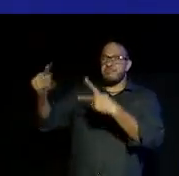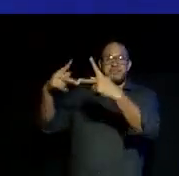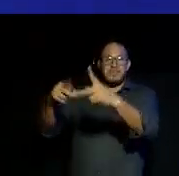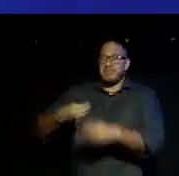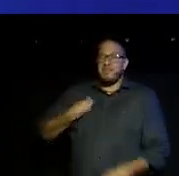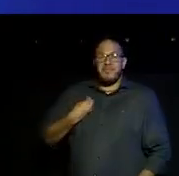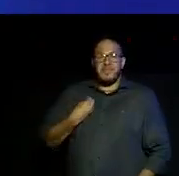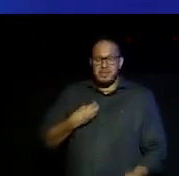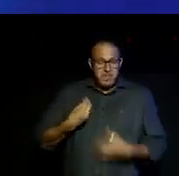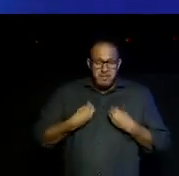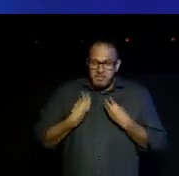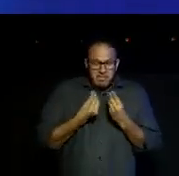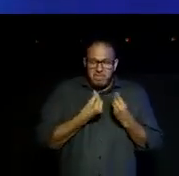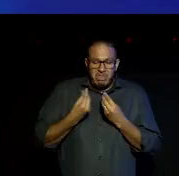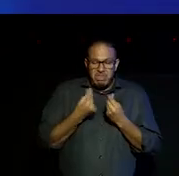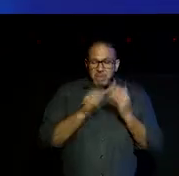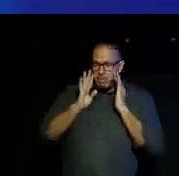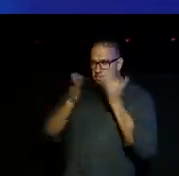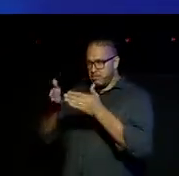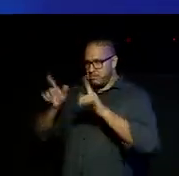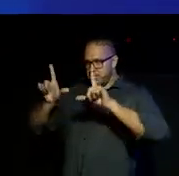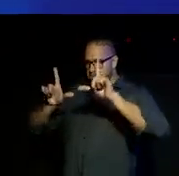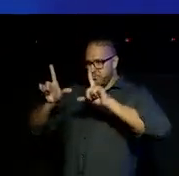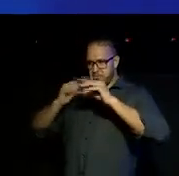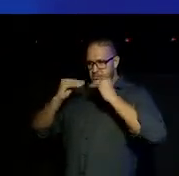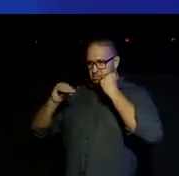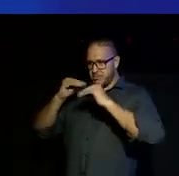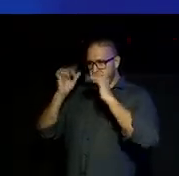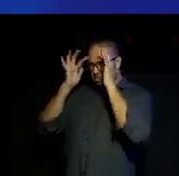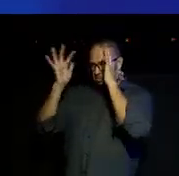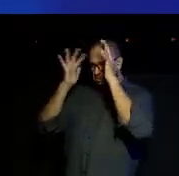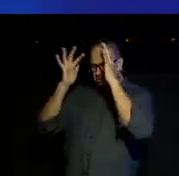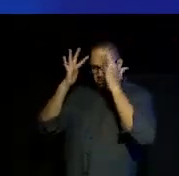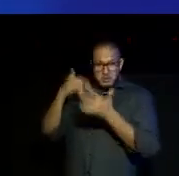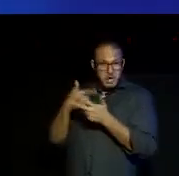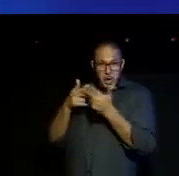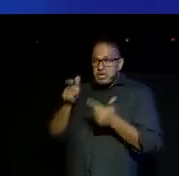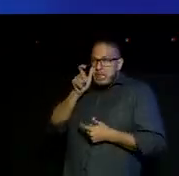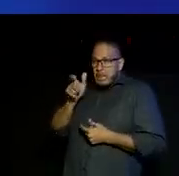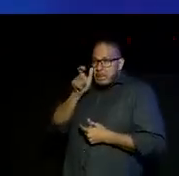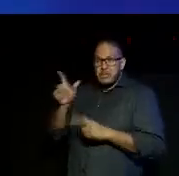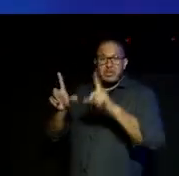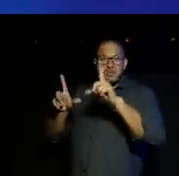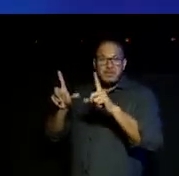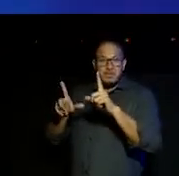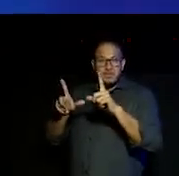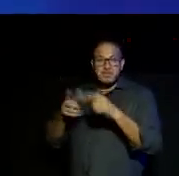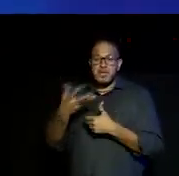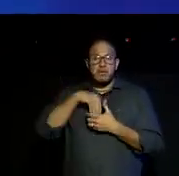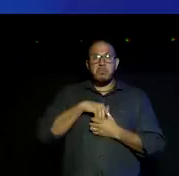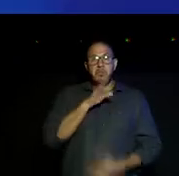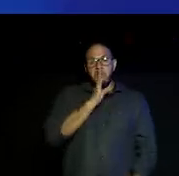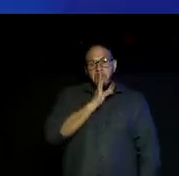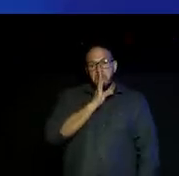a gente tem que fugir para uma vida imaginária, artificial, onde aconteçam coisas interessantes. Senão todo mundo morre